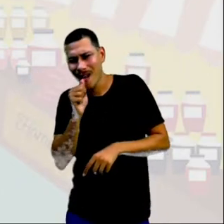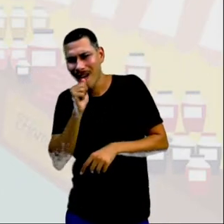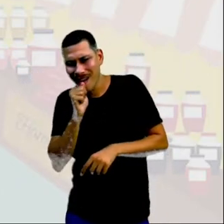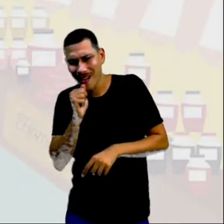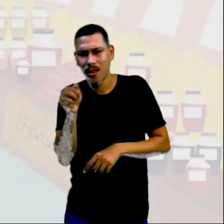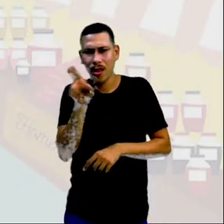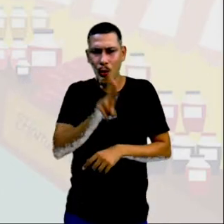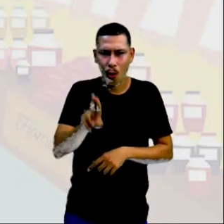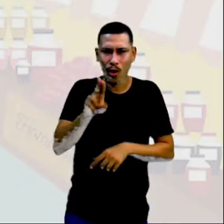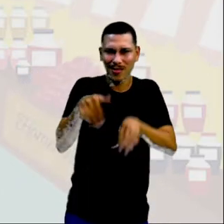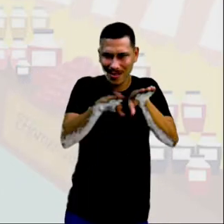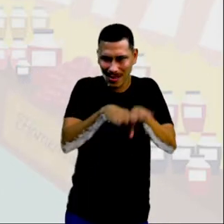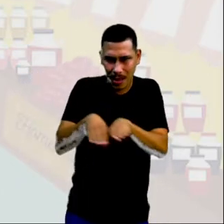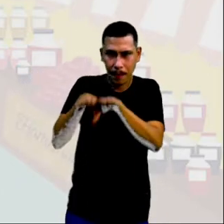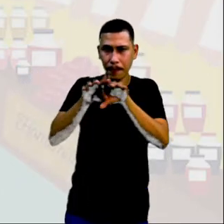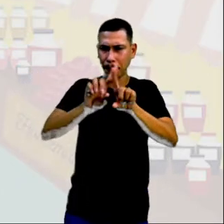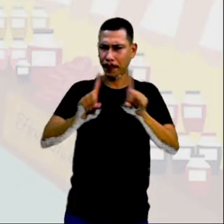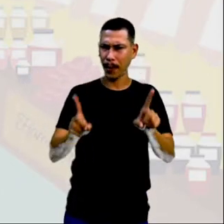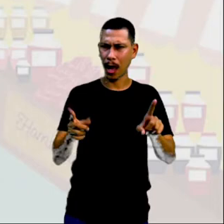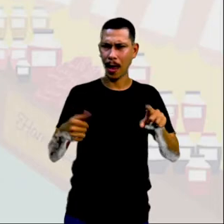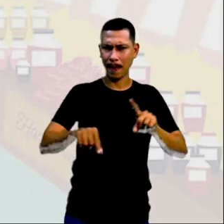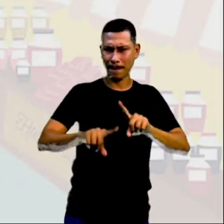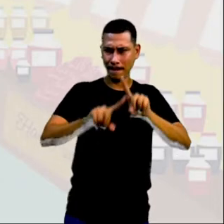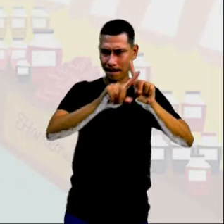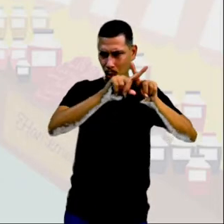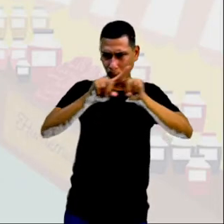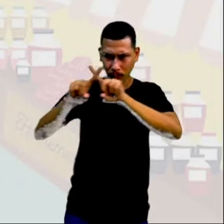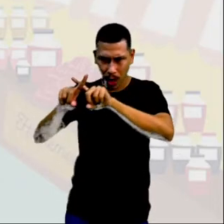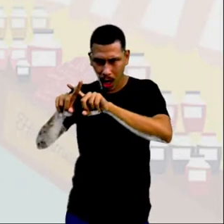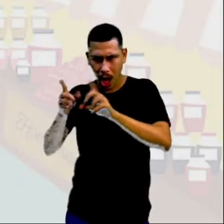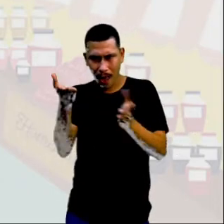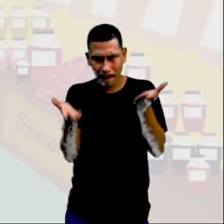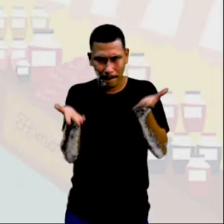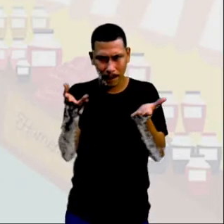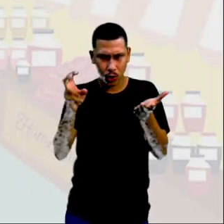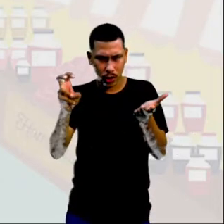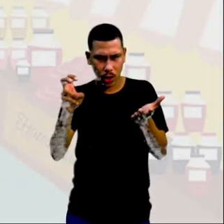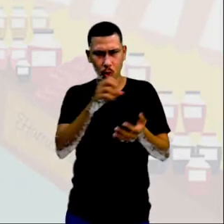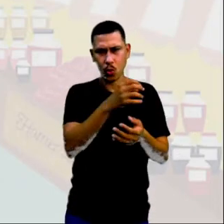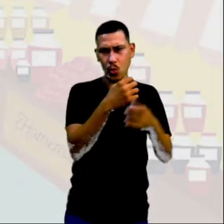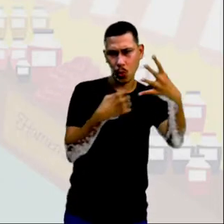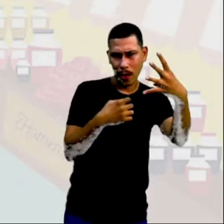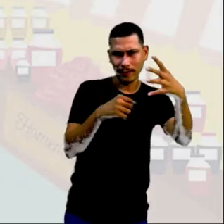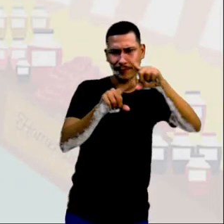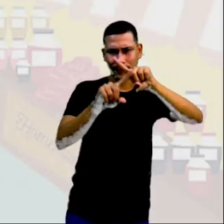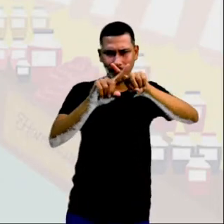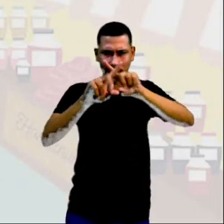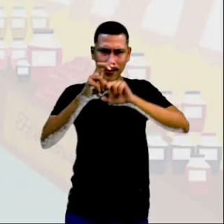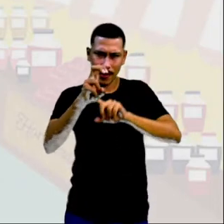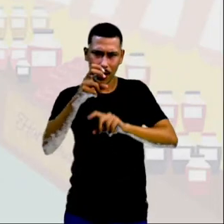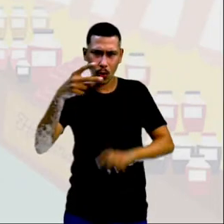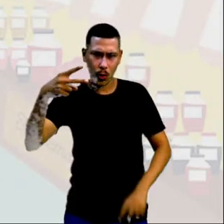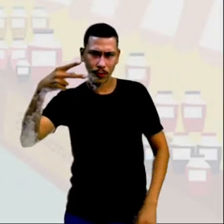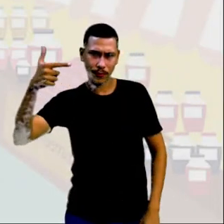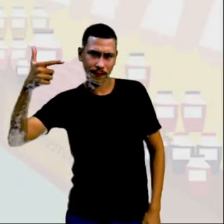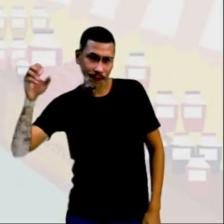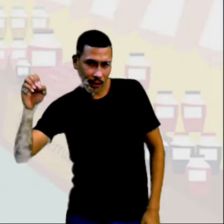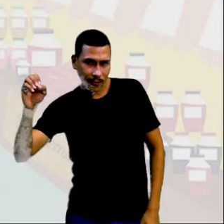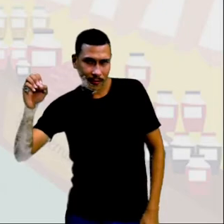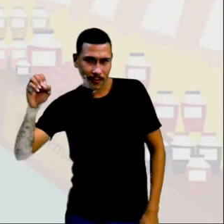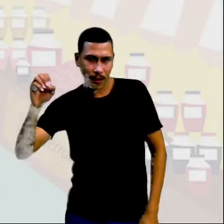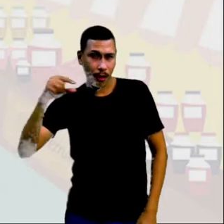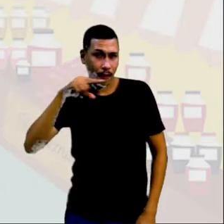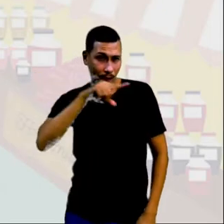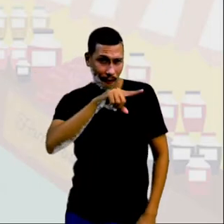equilíbrio. E se a gente multiplicar os dois lados por 5? 4 vezes 5, 20. E do lado de